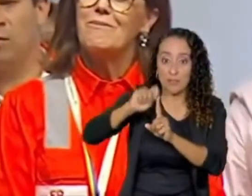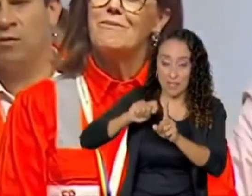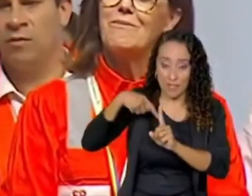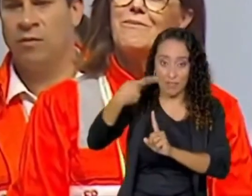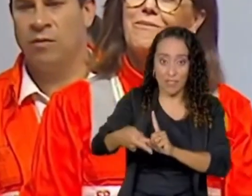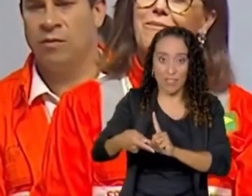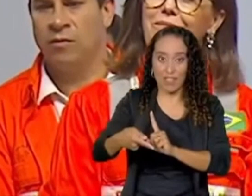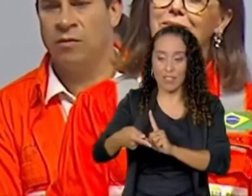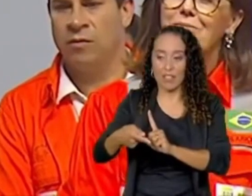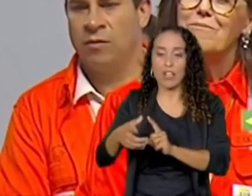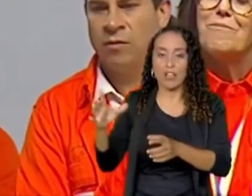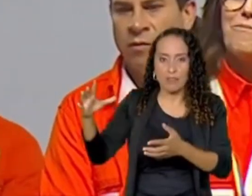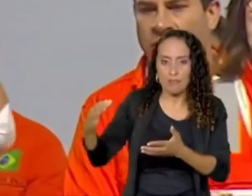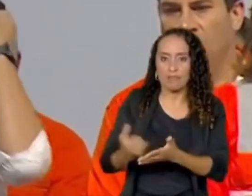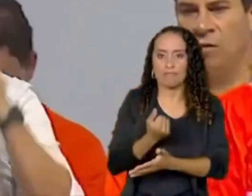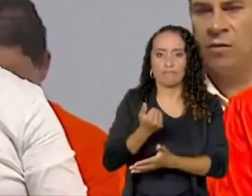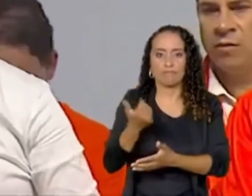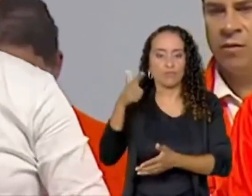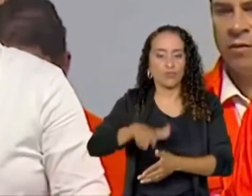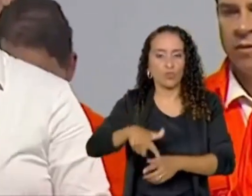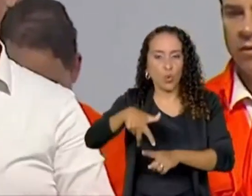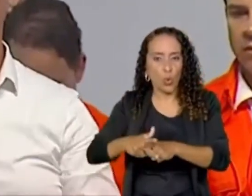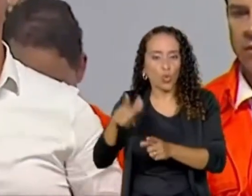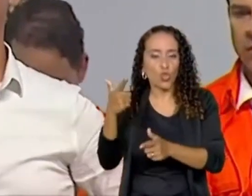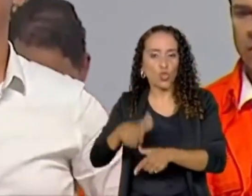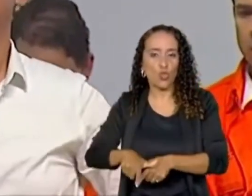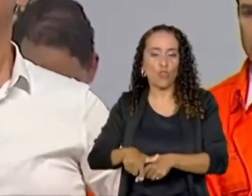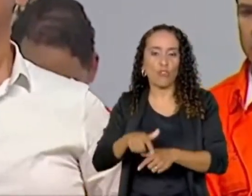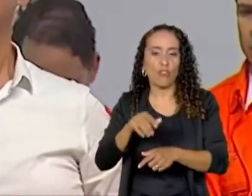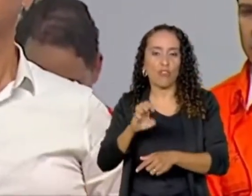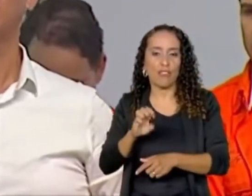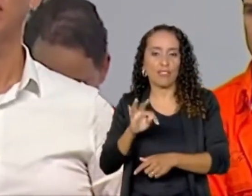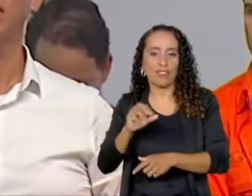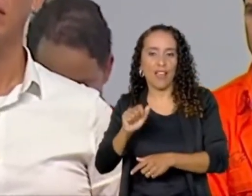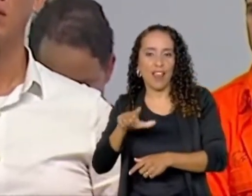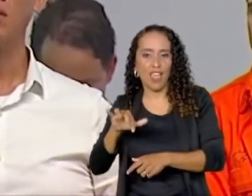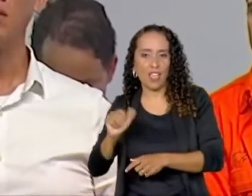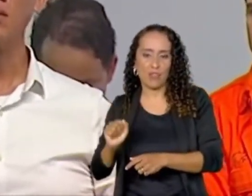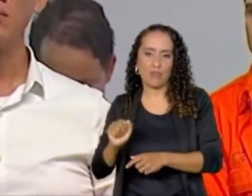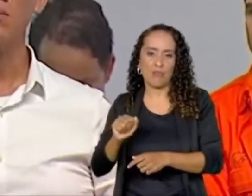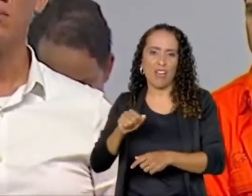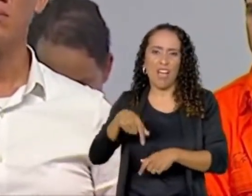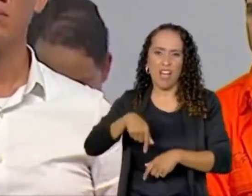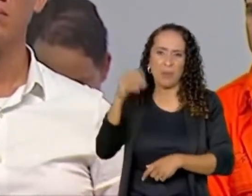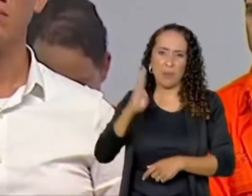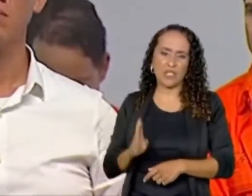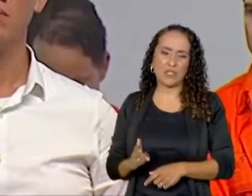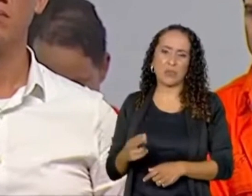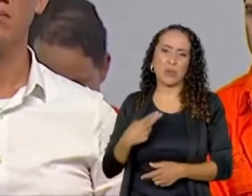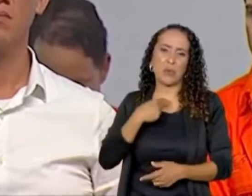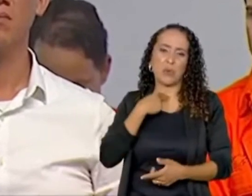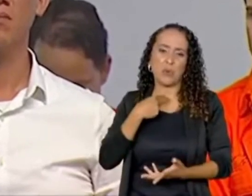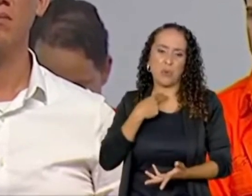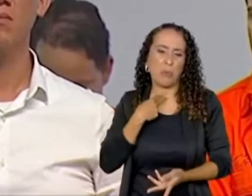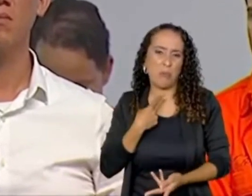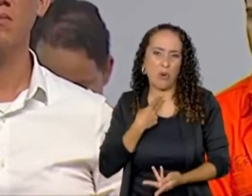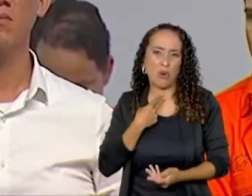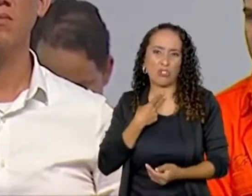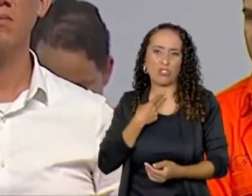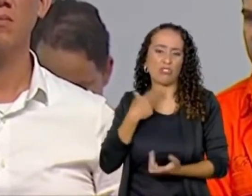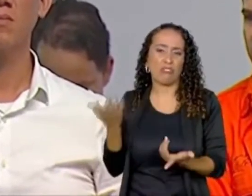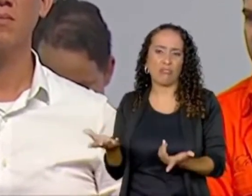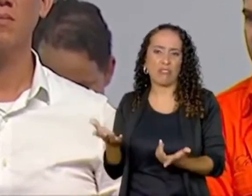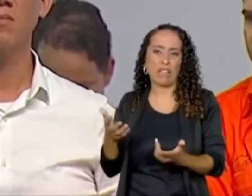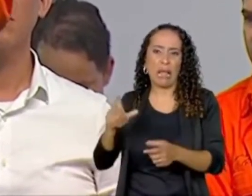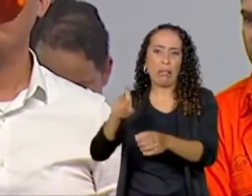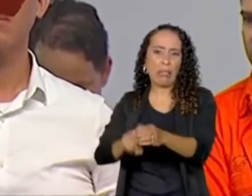estaleiro. Porque esse país é muito grande, esse país não pode ficar subordinado à pequenez